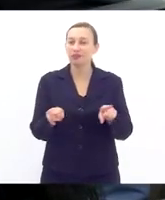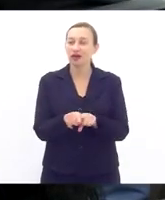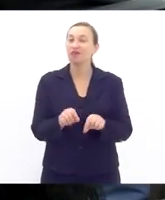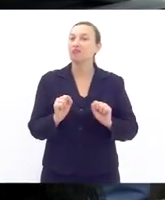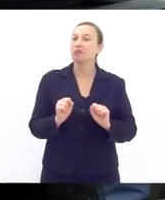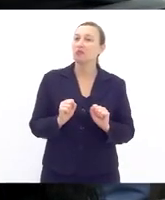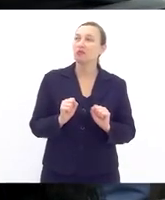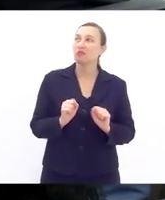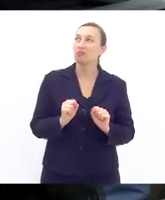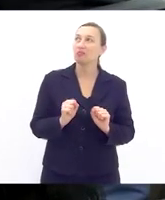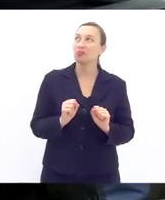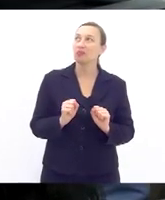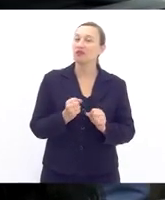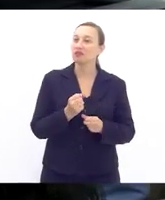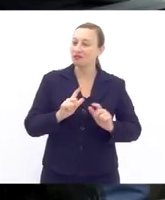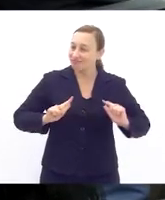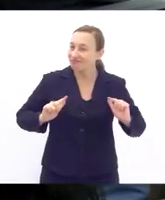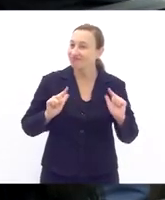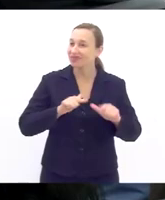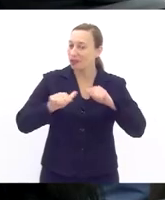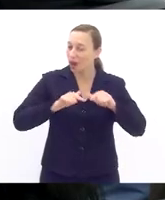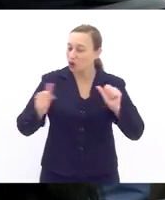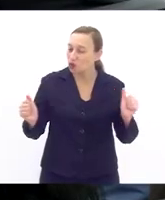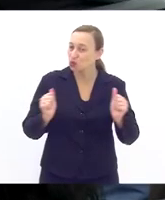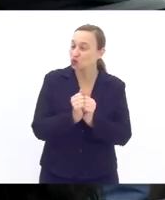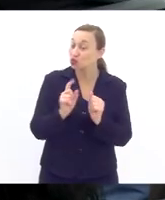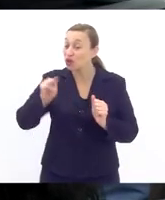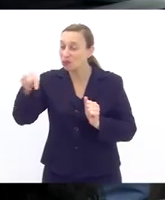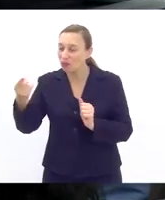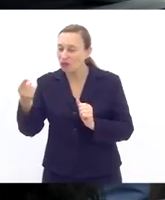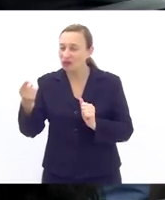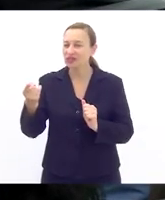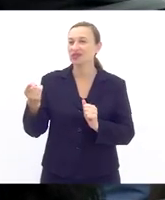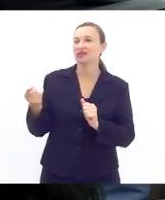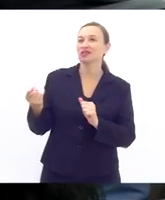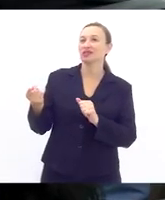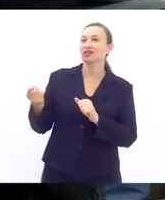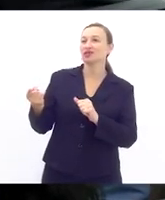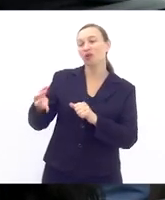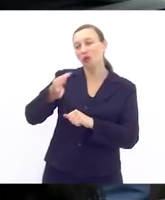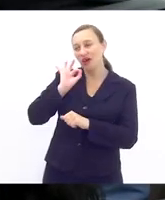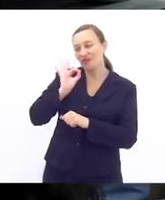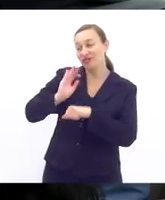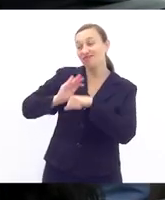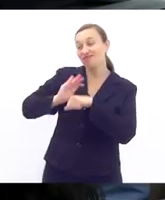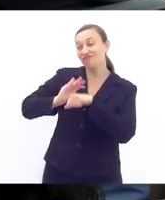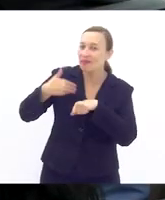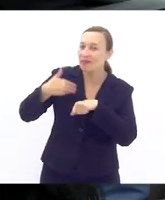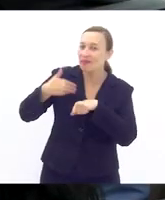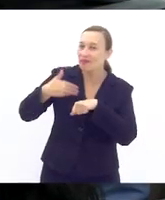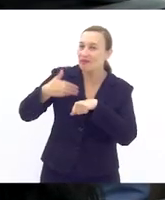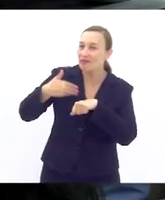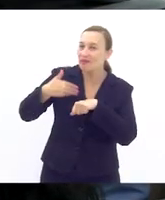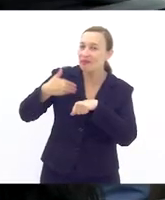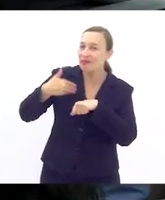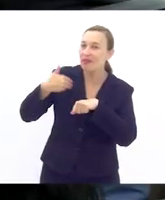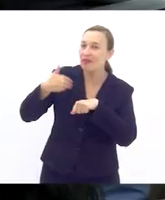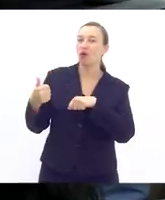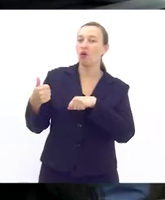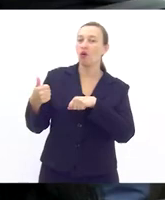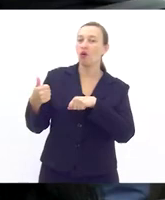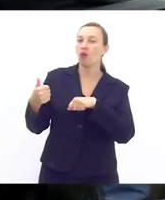fazer muita ação junto depois faço questão da gente tomar um café enfim conhecer melhor essas